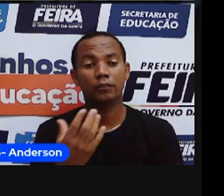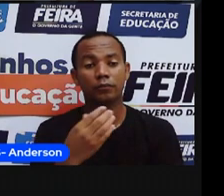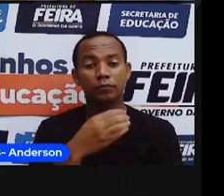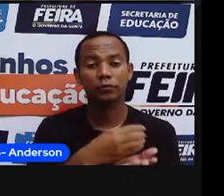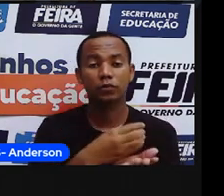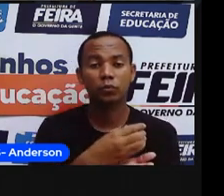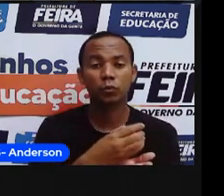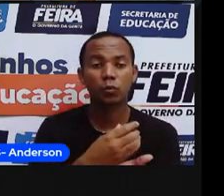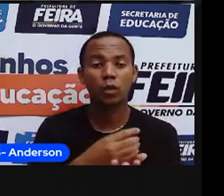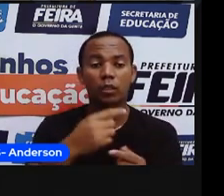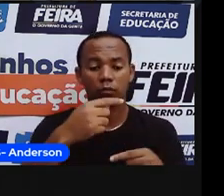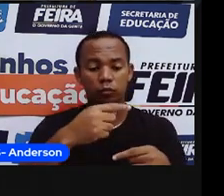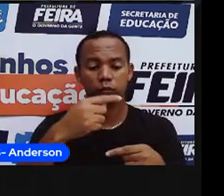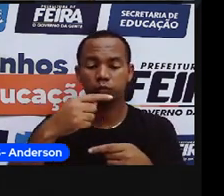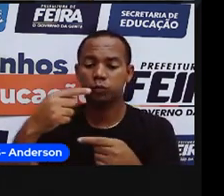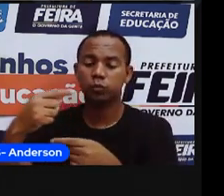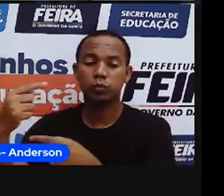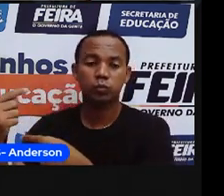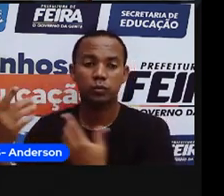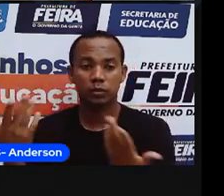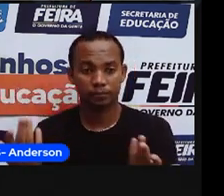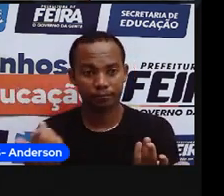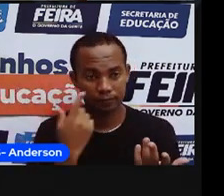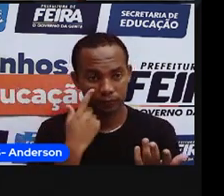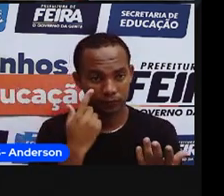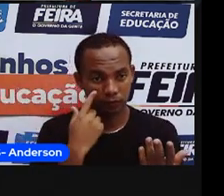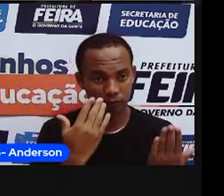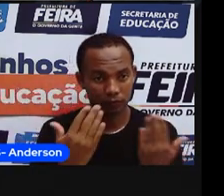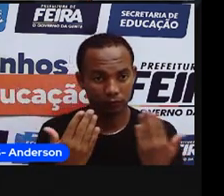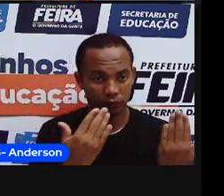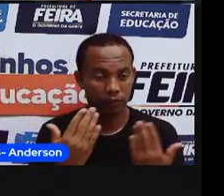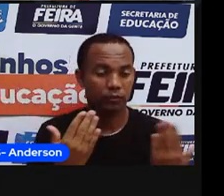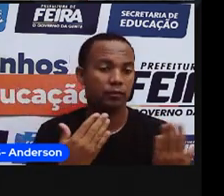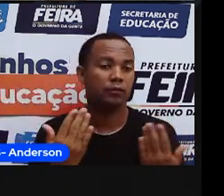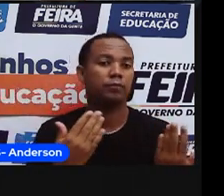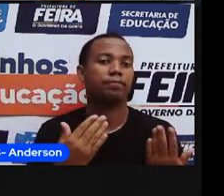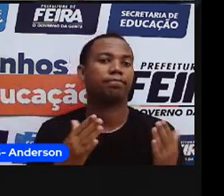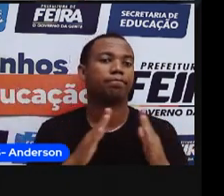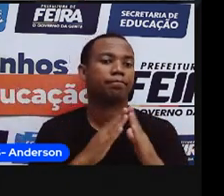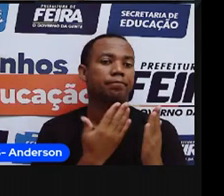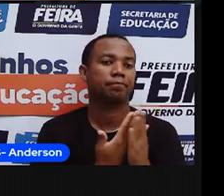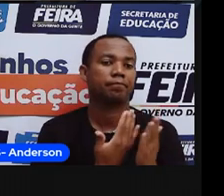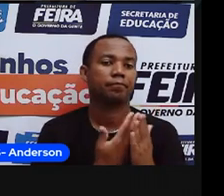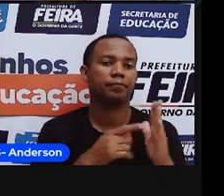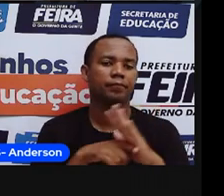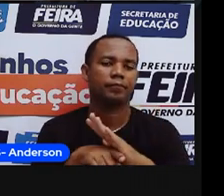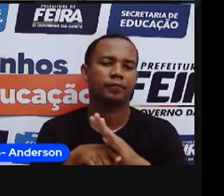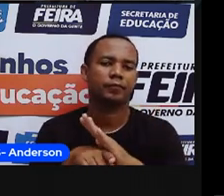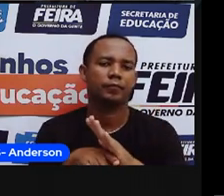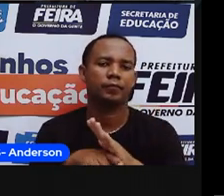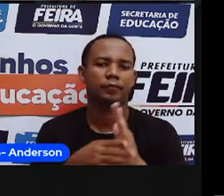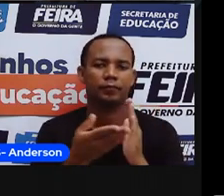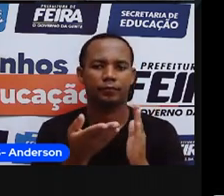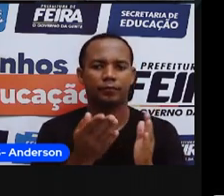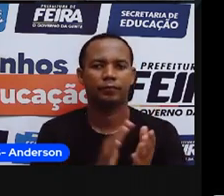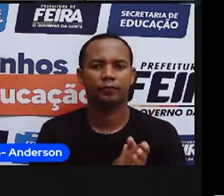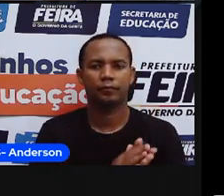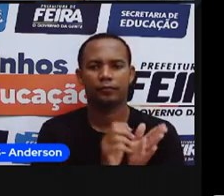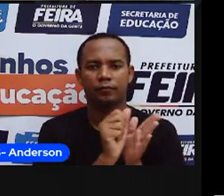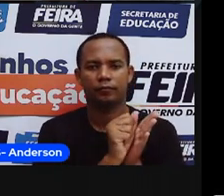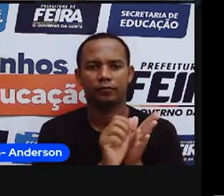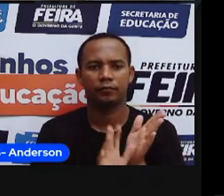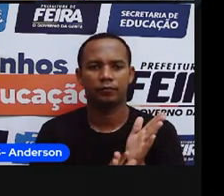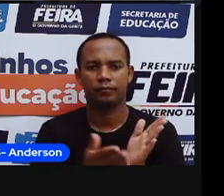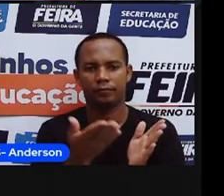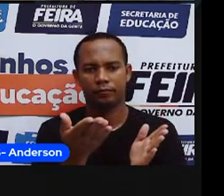10? Quantos mililitros ou ml serão, na verdade? Uma boa atividade é um bom